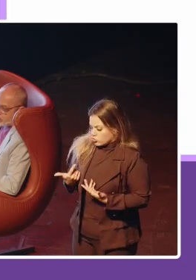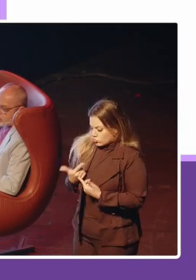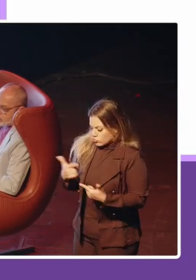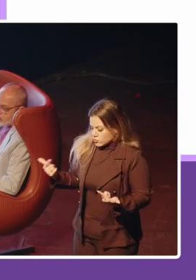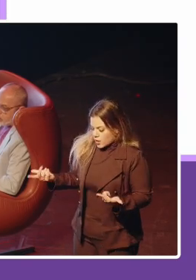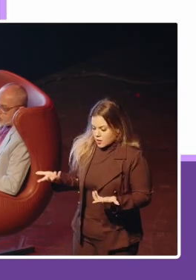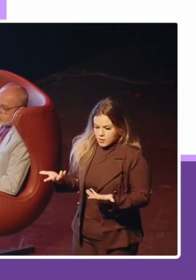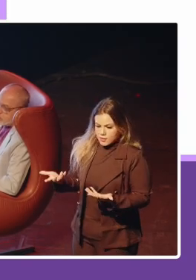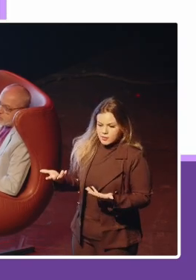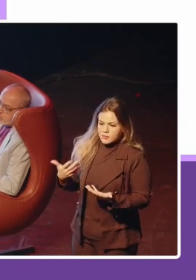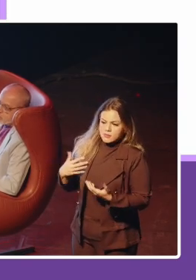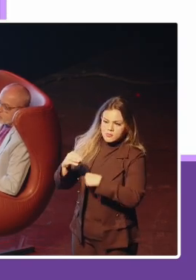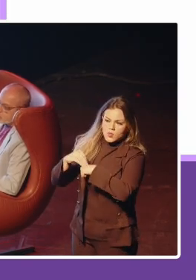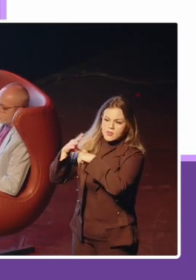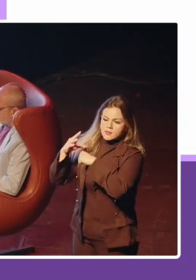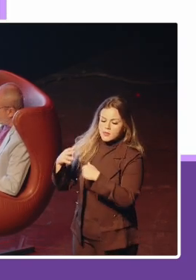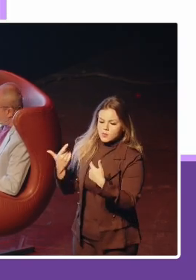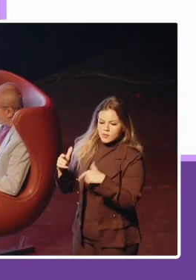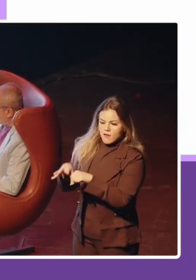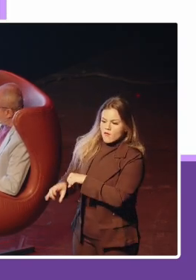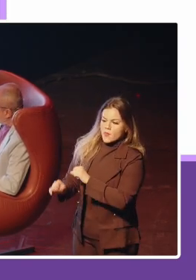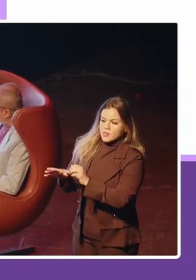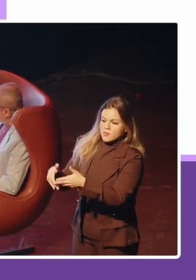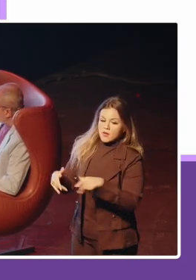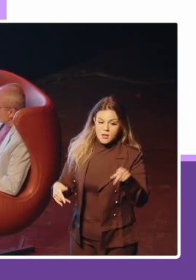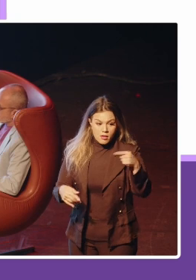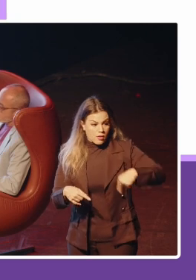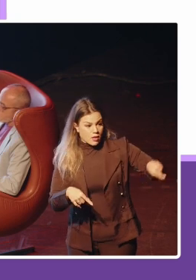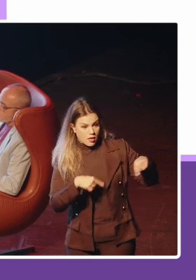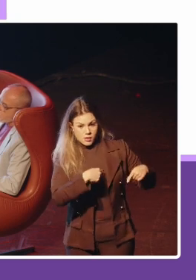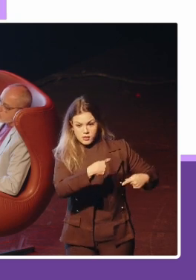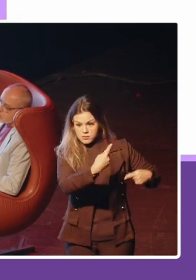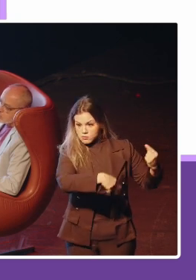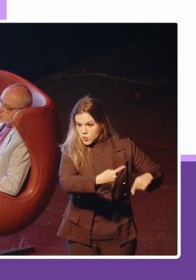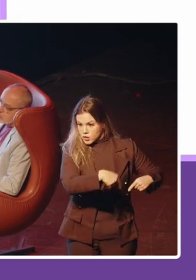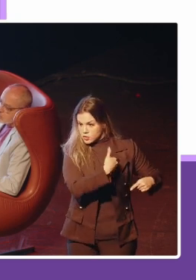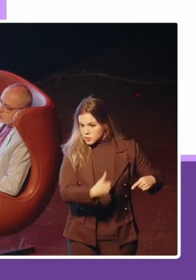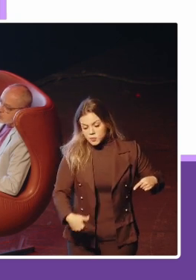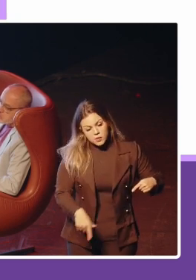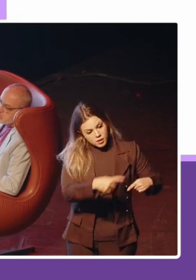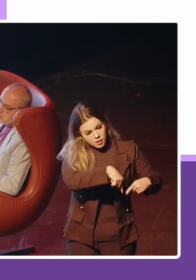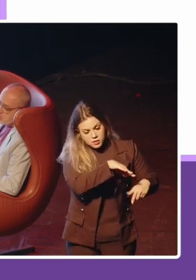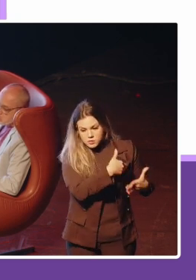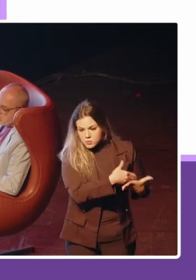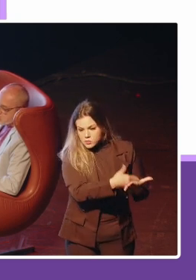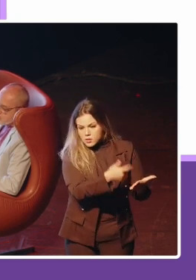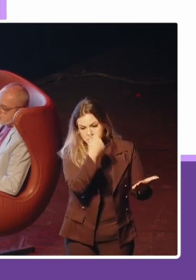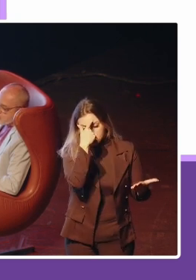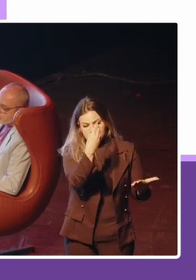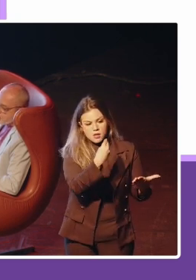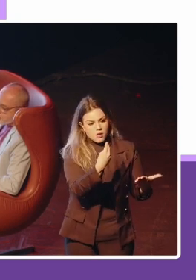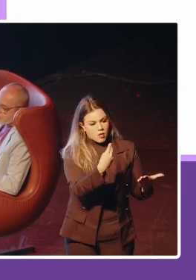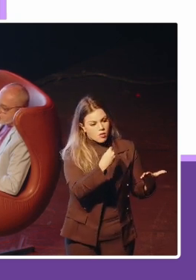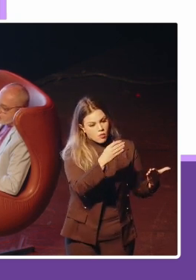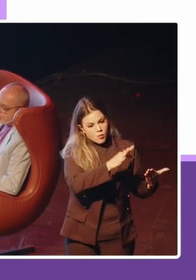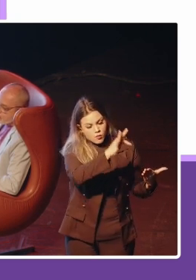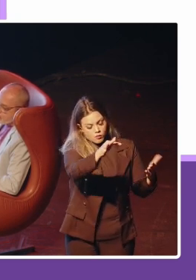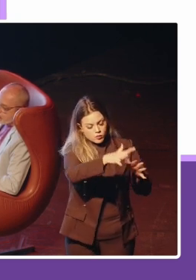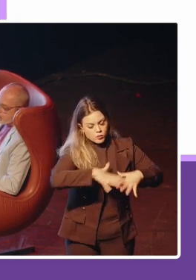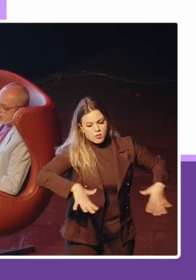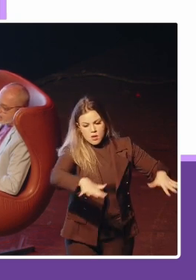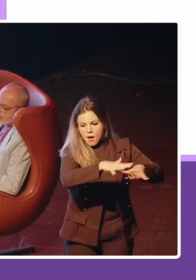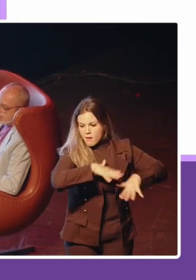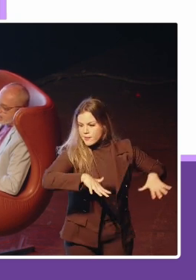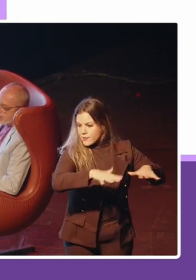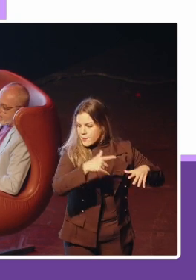com certeza, programas que melhorem a educação do Brasil vão ser extremamente importantes para prevenir demência. Programas de saúde pública